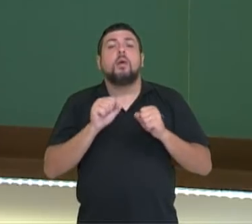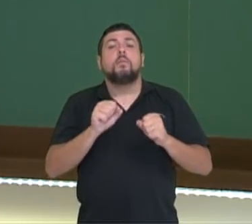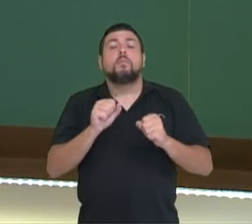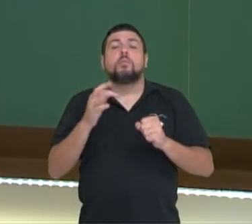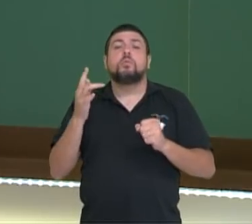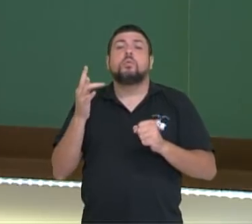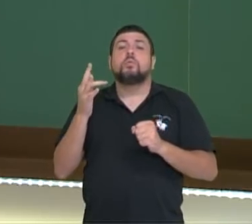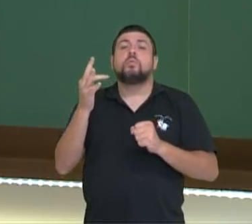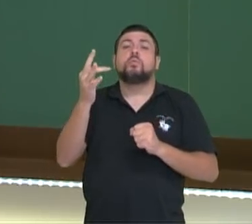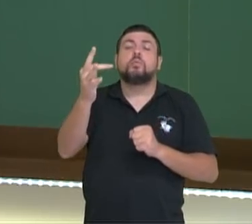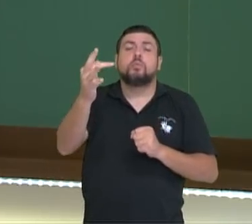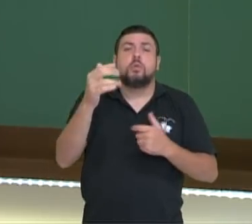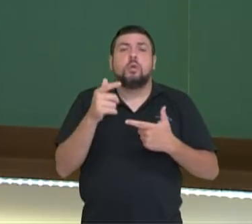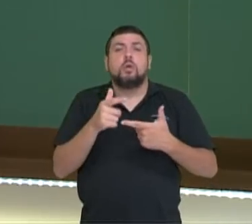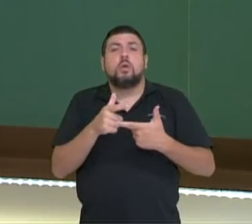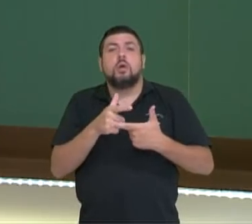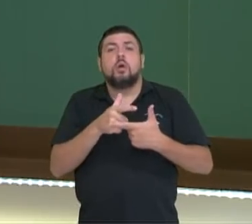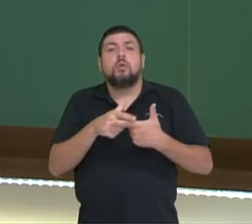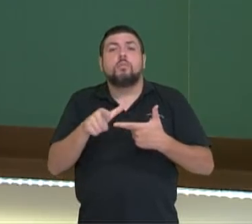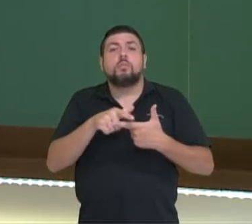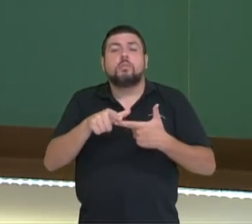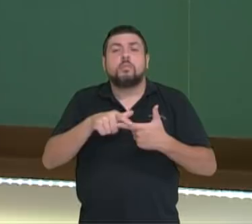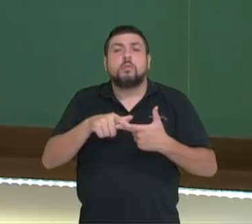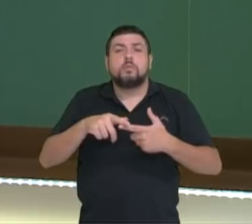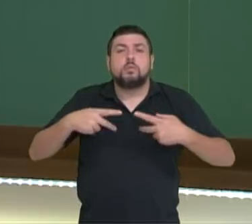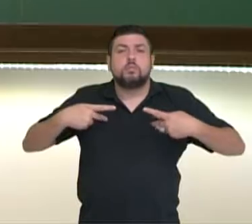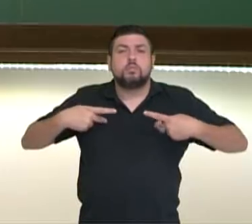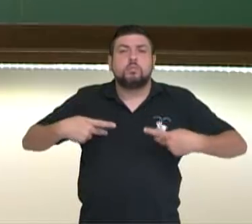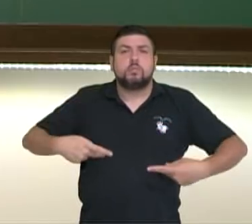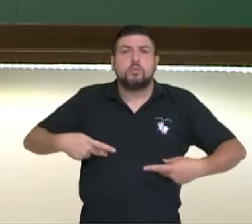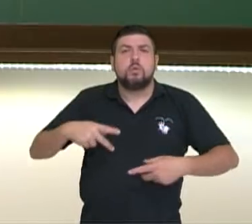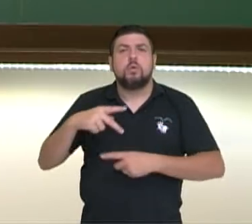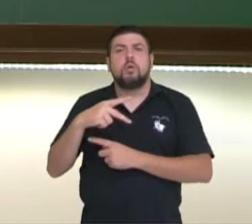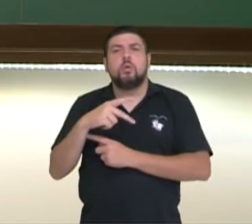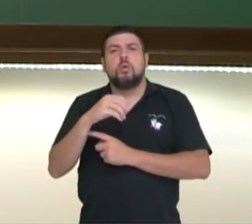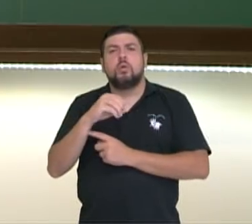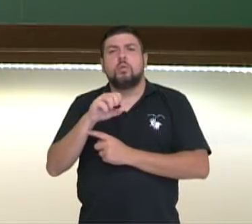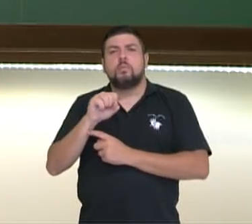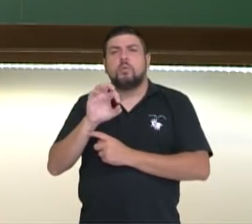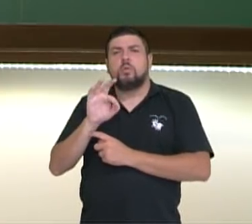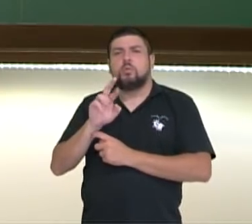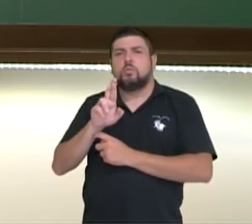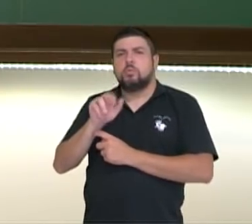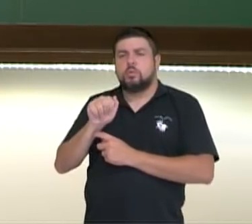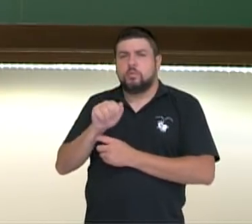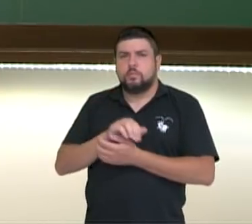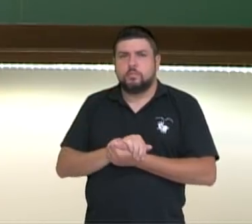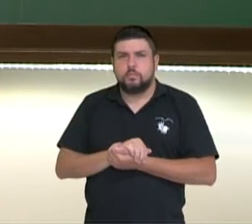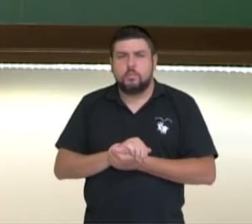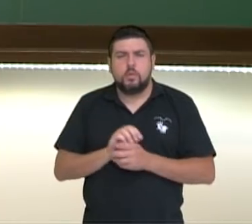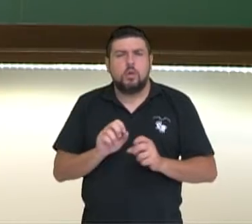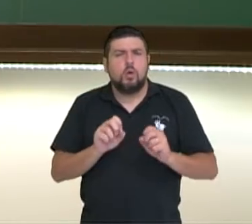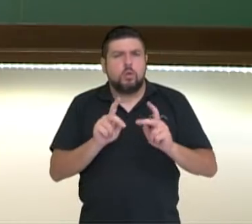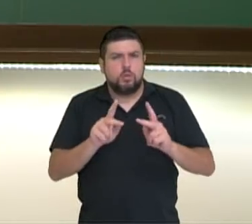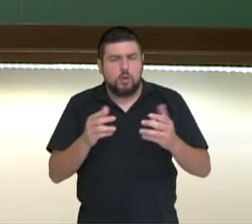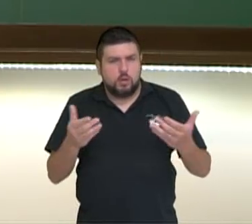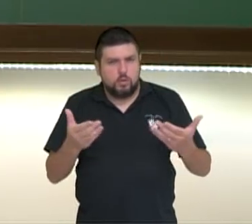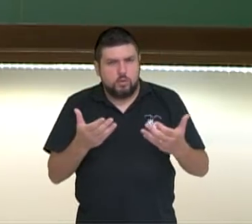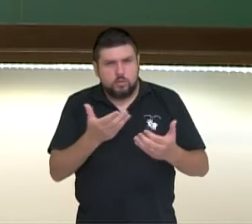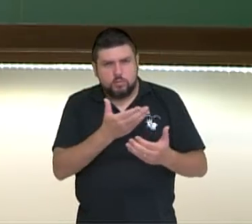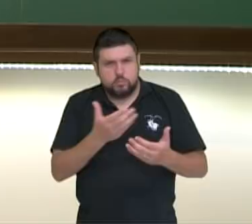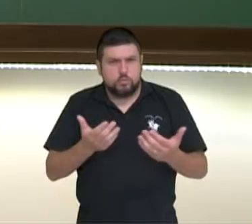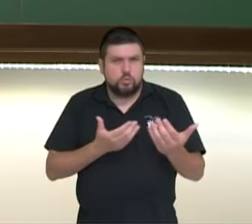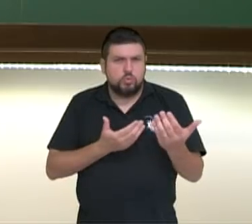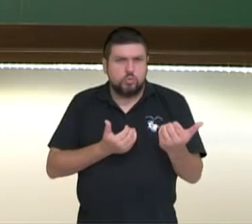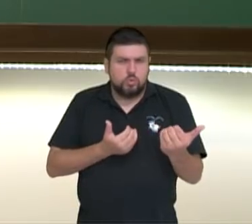um problema postural. E isso, talvez agora, enquanto vocês são jovens, não te traga